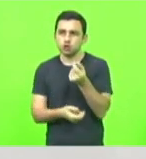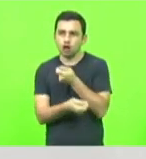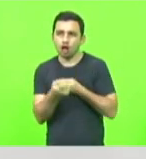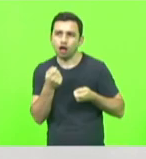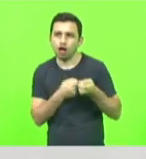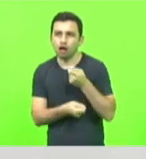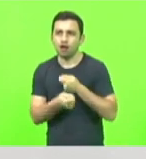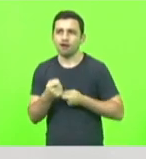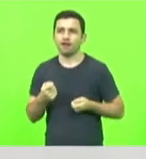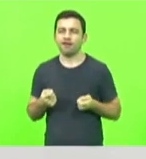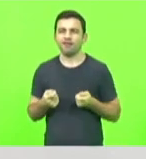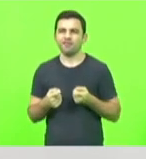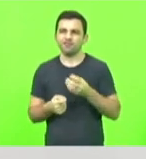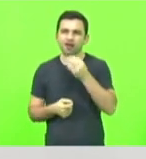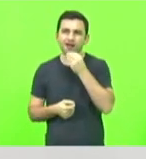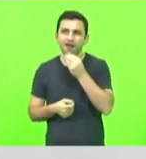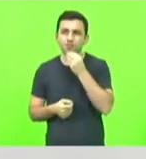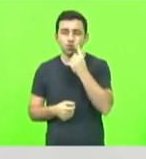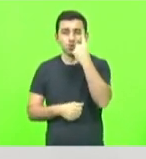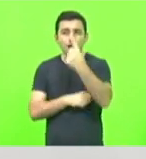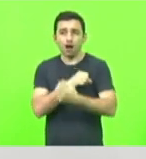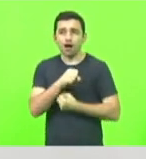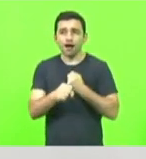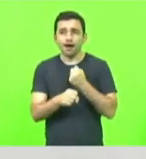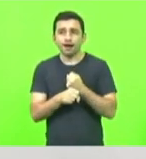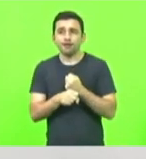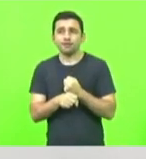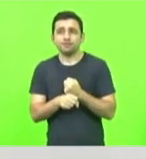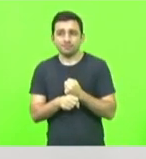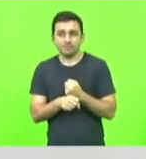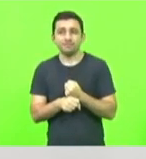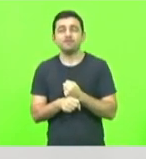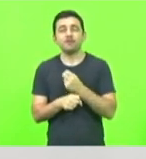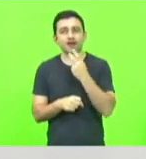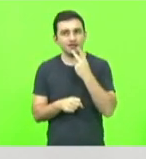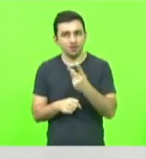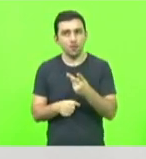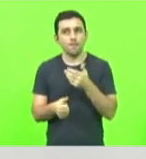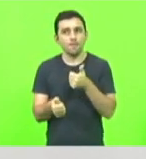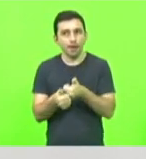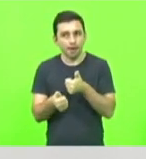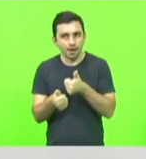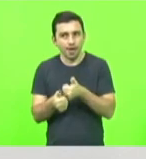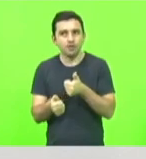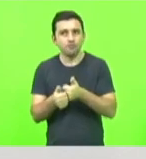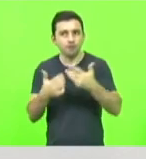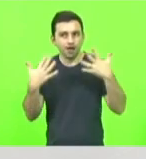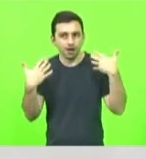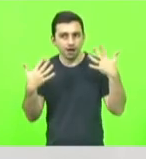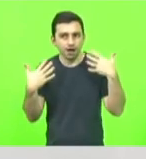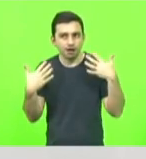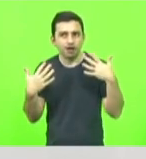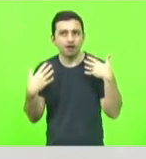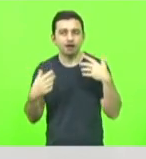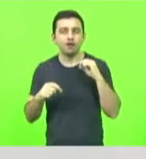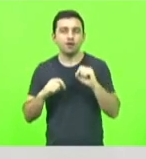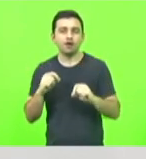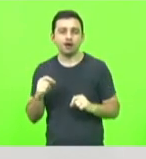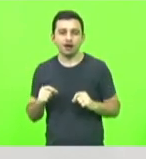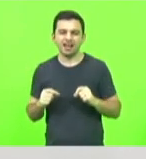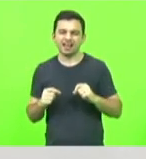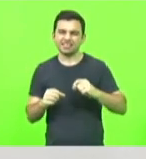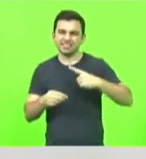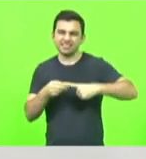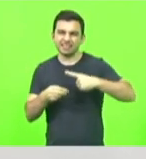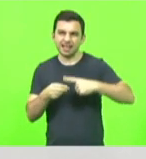Obviamente que todo mundo, passamos um ano aqui dentro falando, quando for chegar próximo da operação veraneio, próximo do verão, onde as cidades